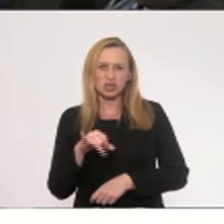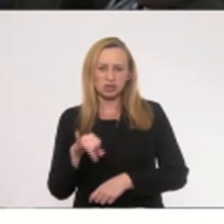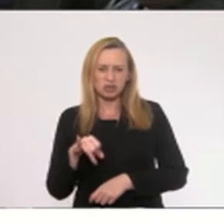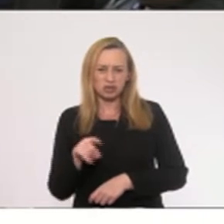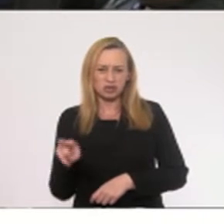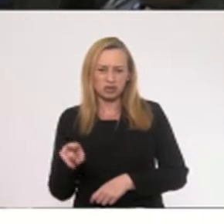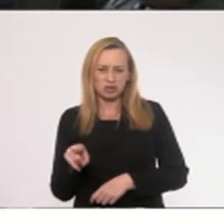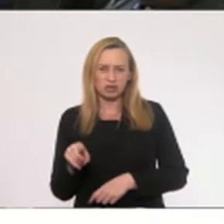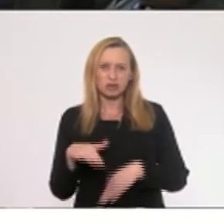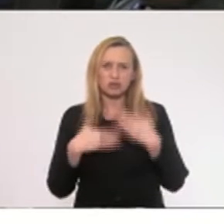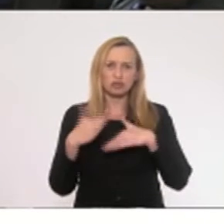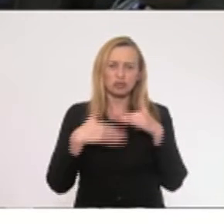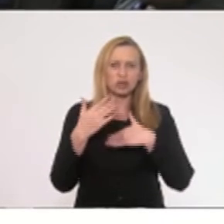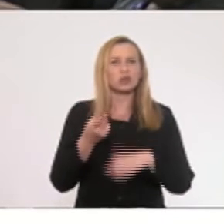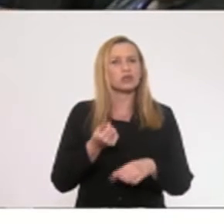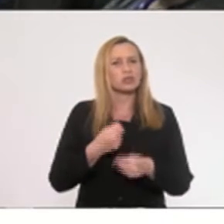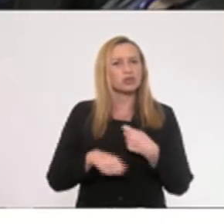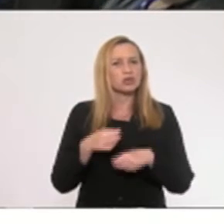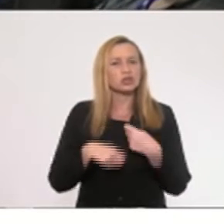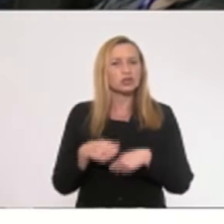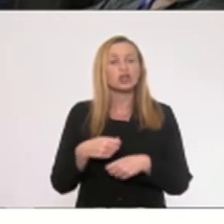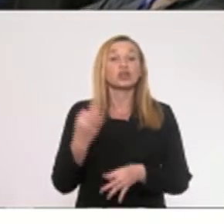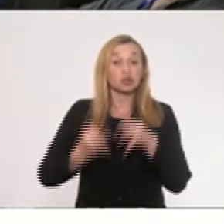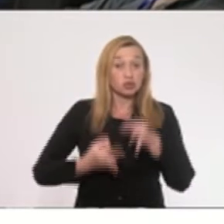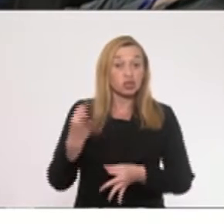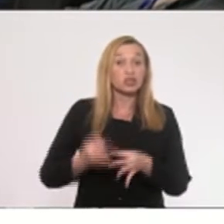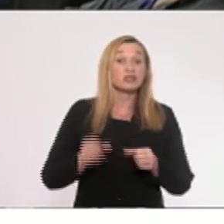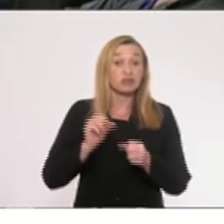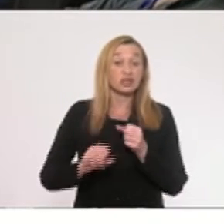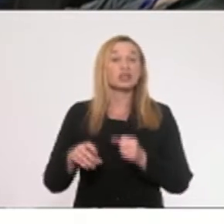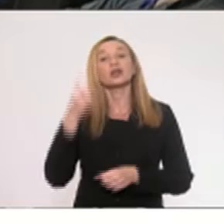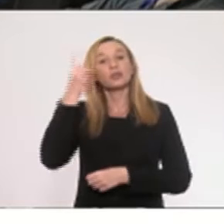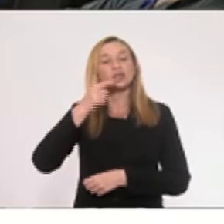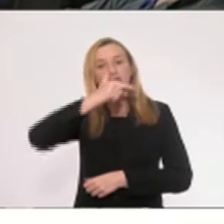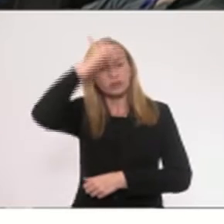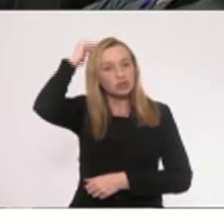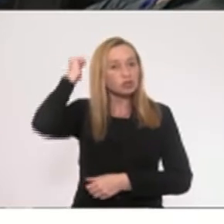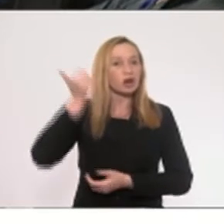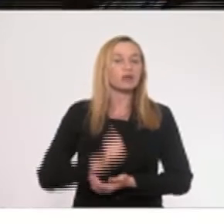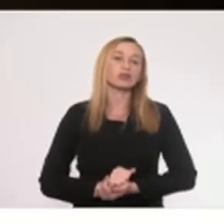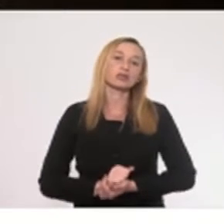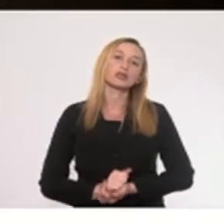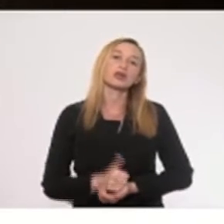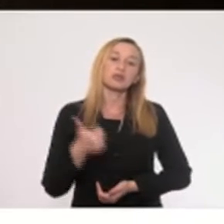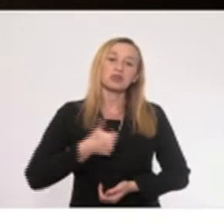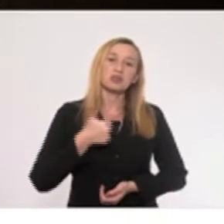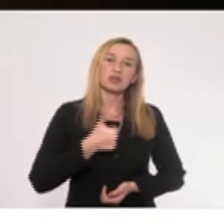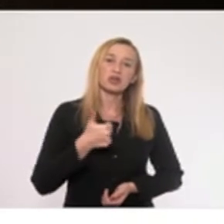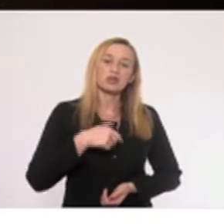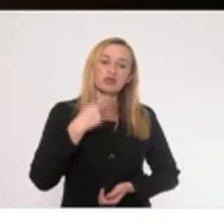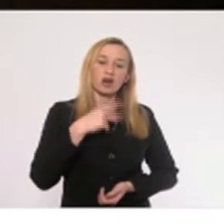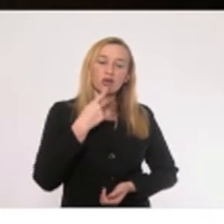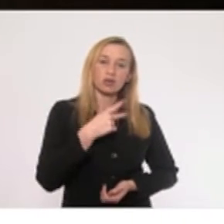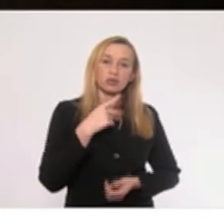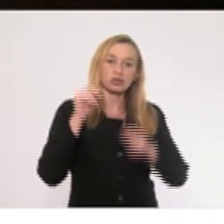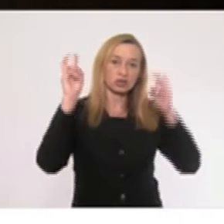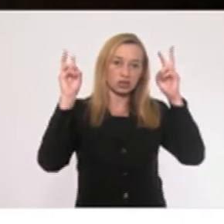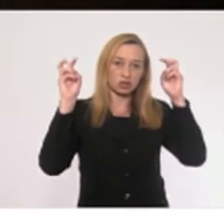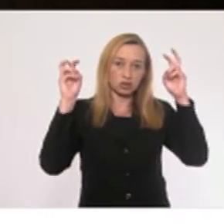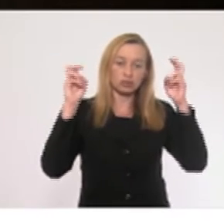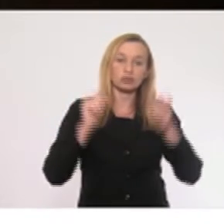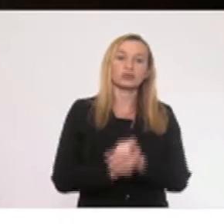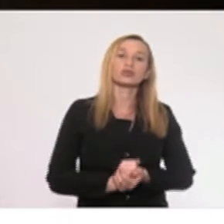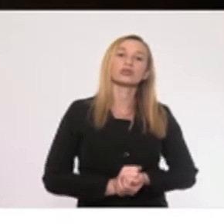Econômico. O deputado Justiça seja feito ao deputado Luiz Paulo, foi um dos que primeiro levantou essa questão,